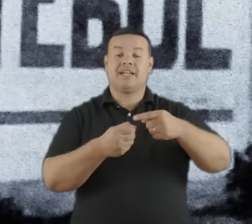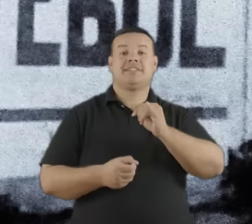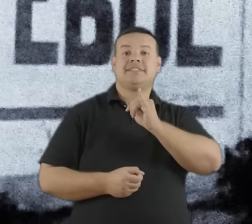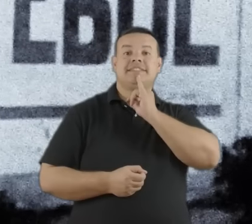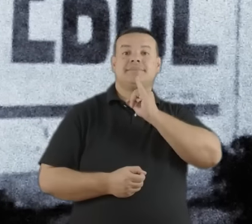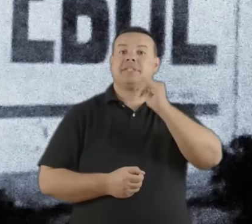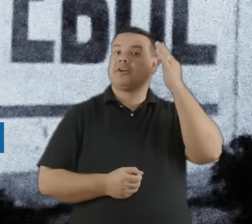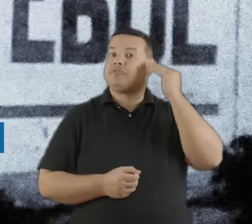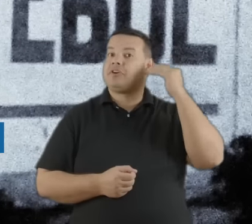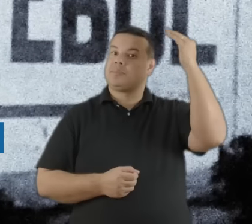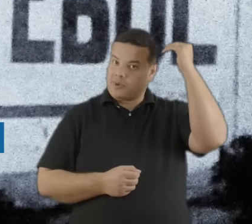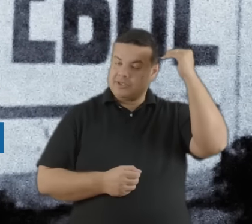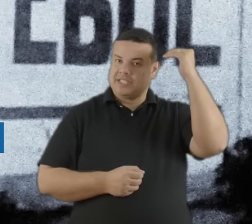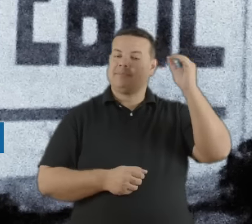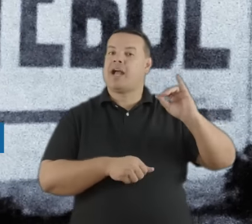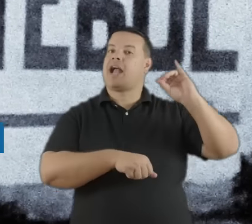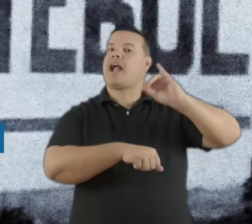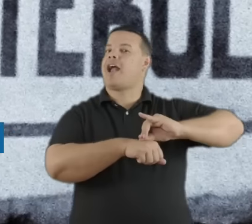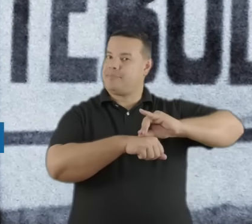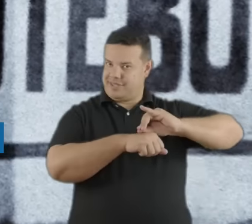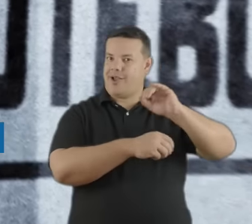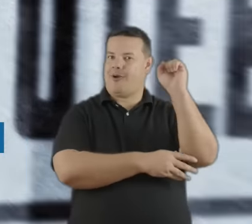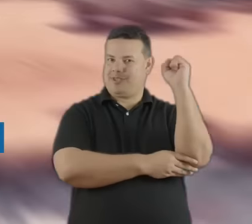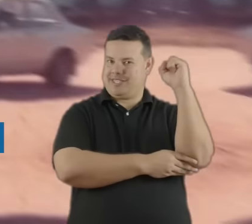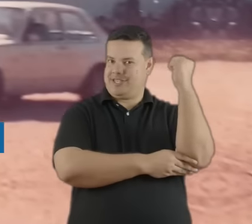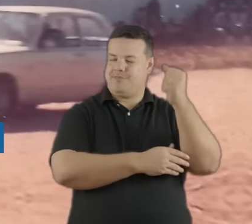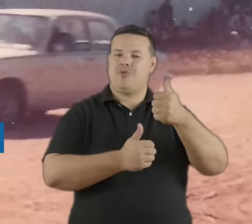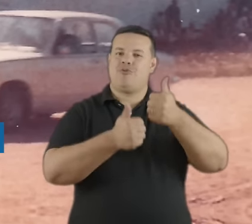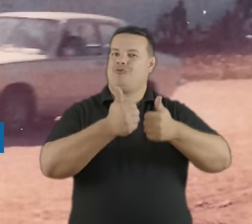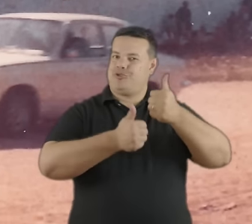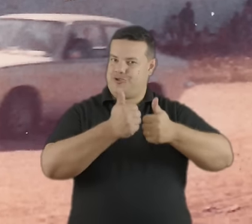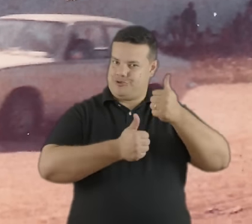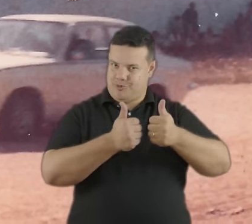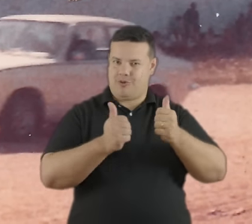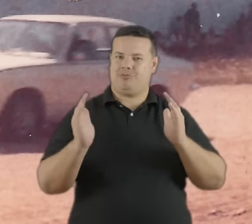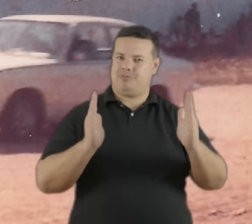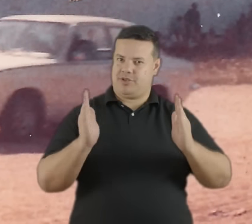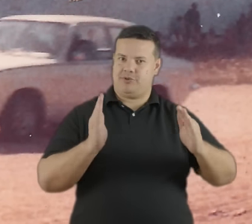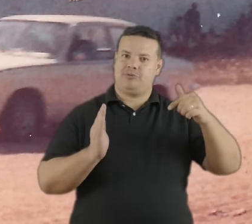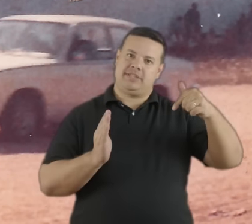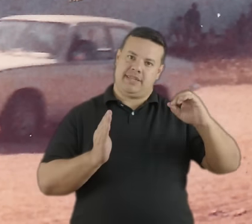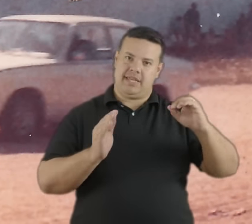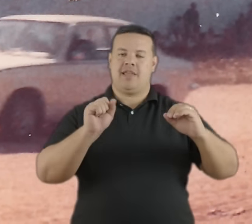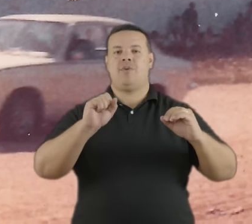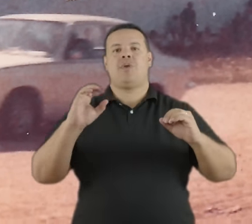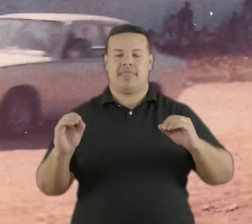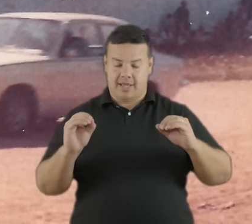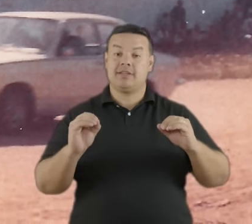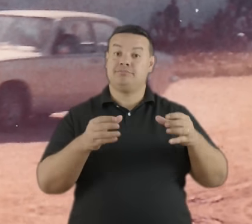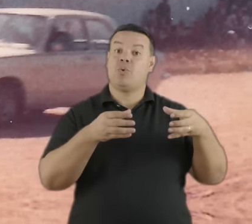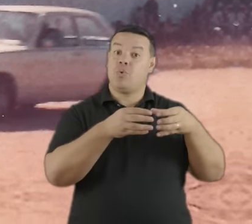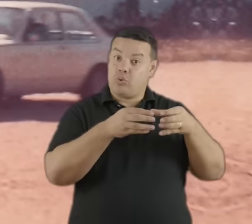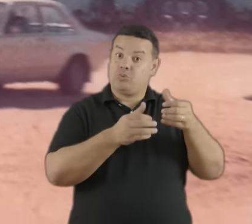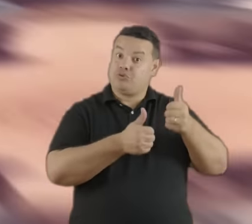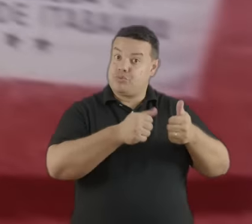cidade de Itabaiana ficou conhecida como a capital sergipana do futebol nas décadas de 70 e 80, quando